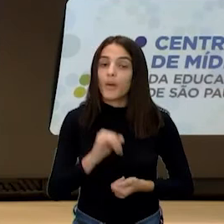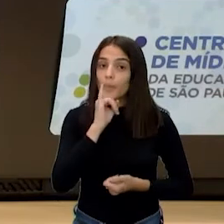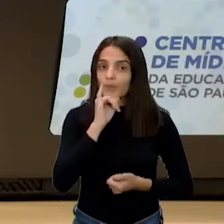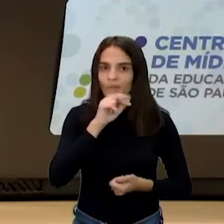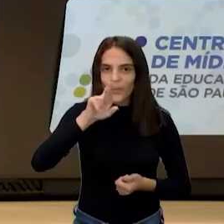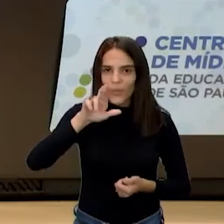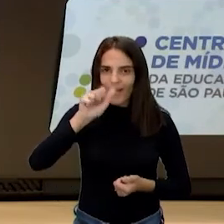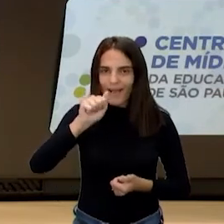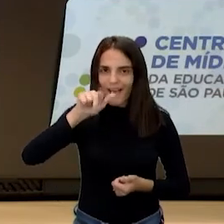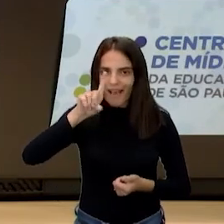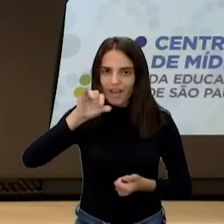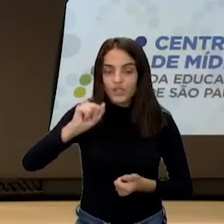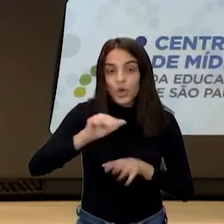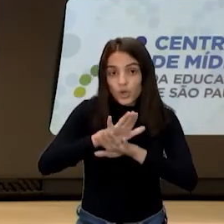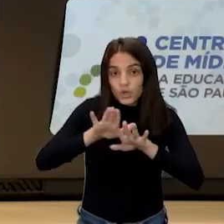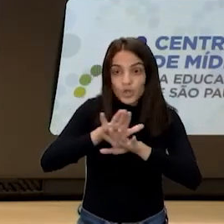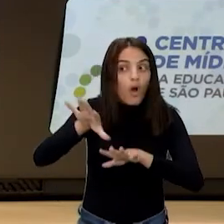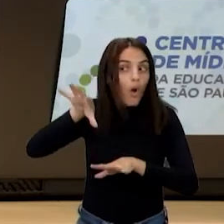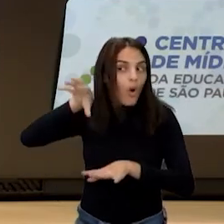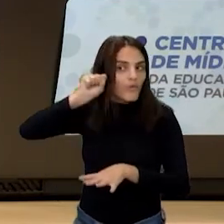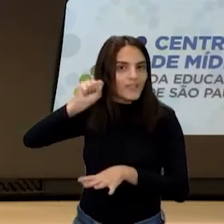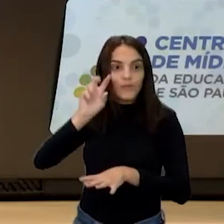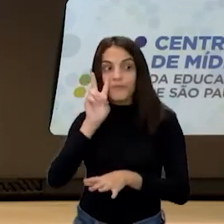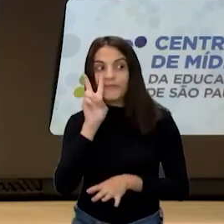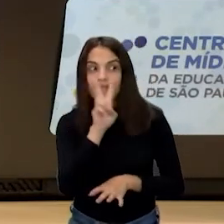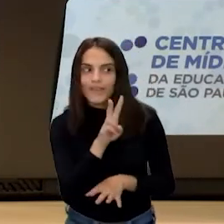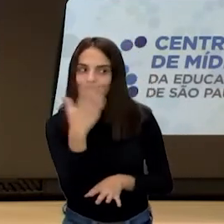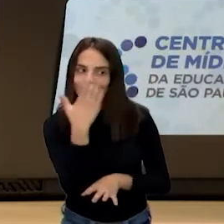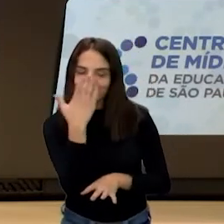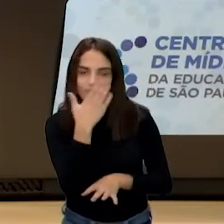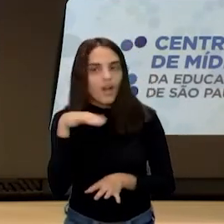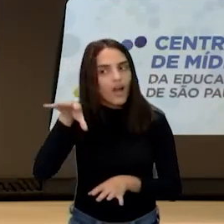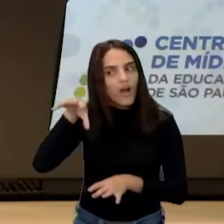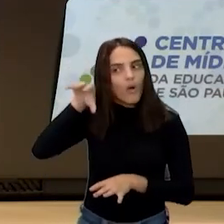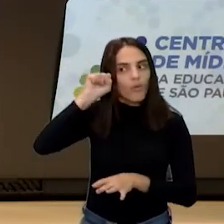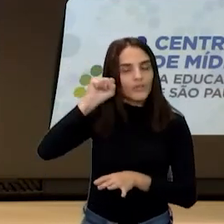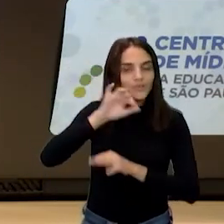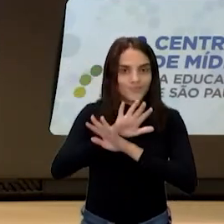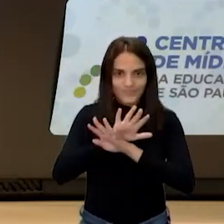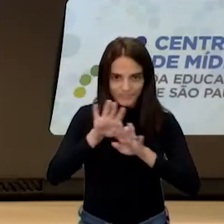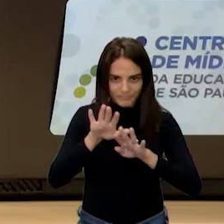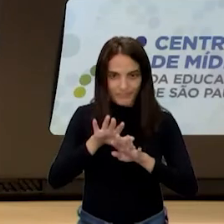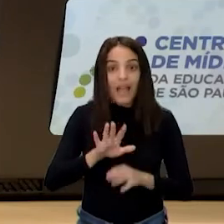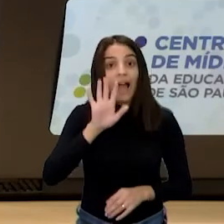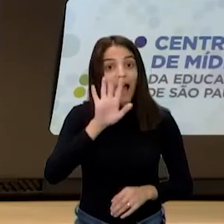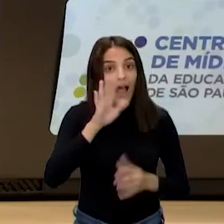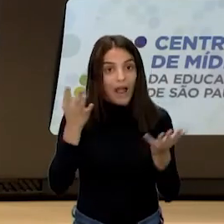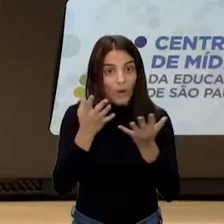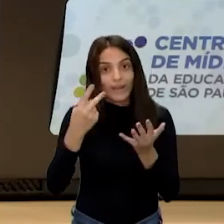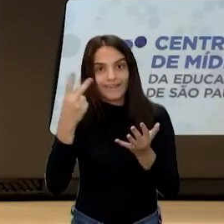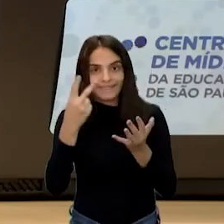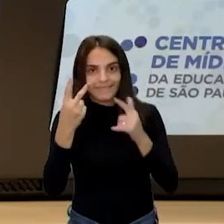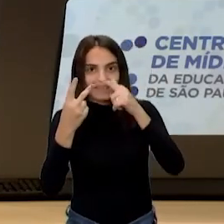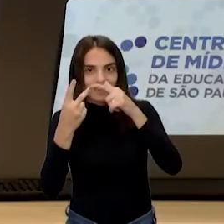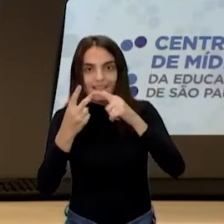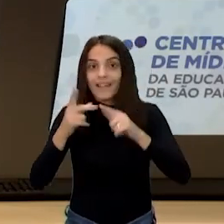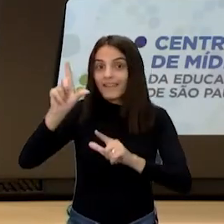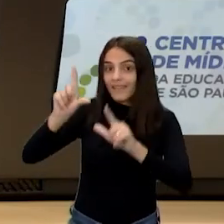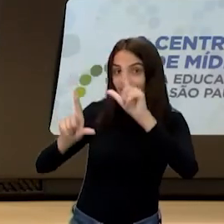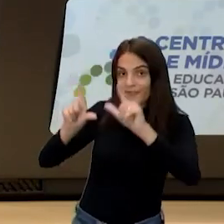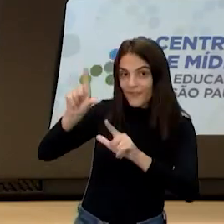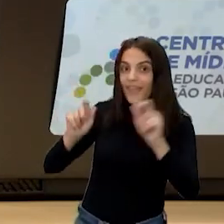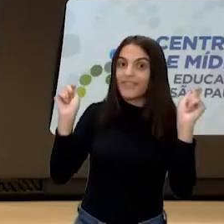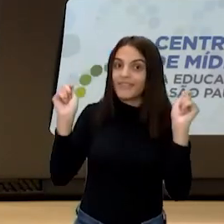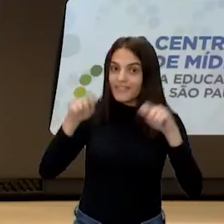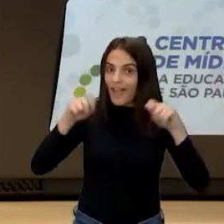a gente só está ouvindo ali, não estamos visualizando nada. Então a estratégia para o rádio é uma. Para a TV eu já posso utilizar os dois,